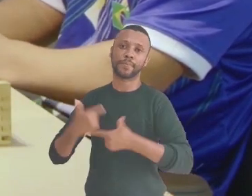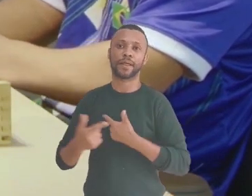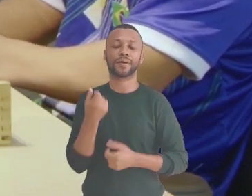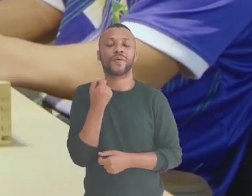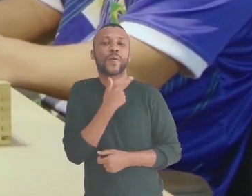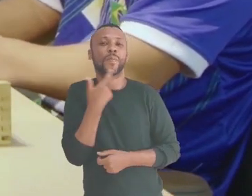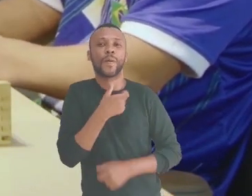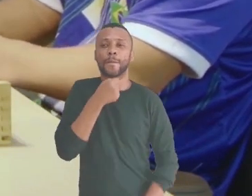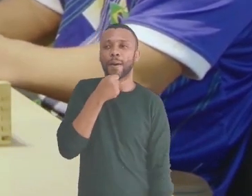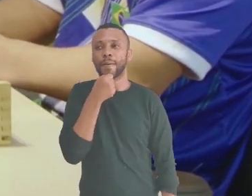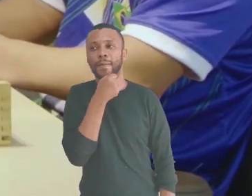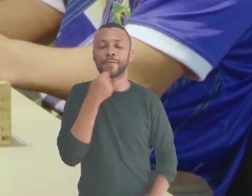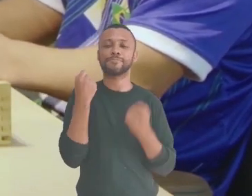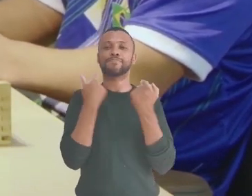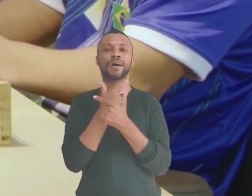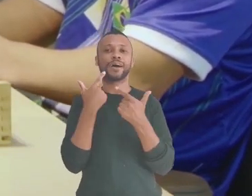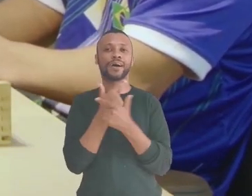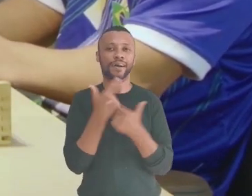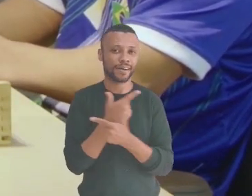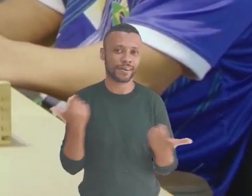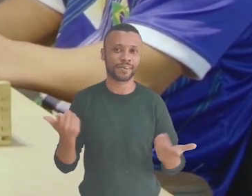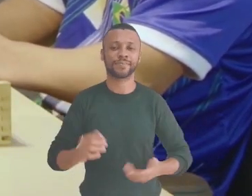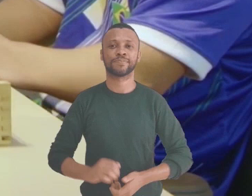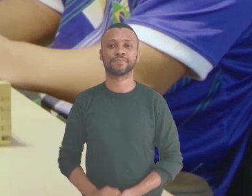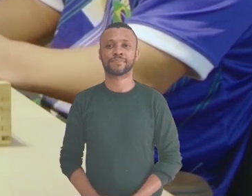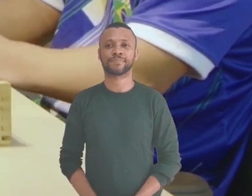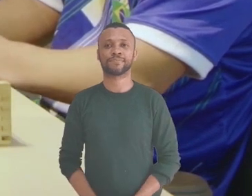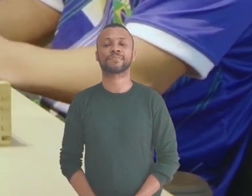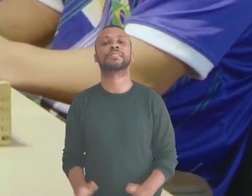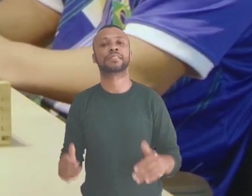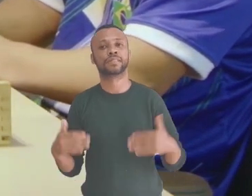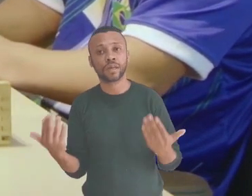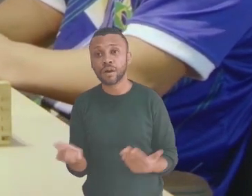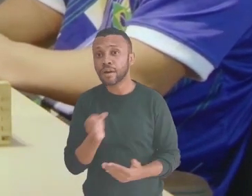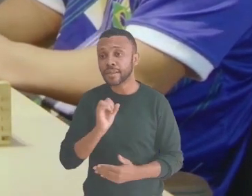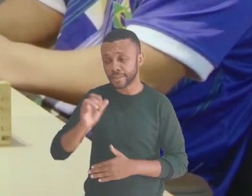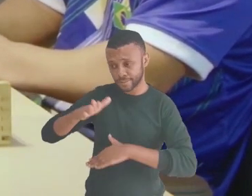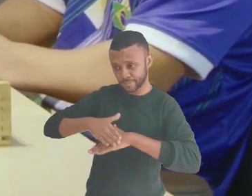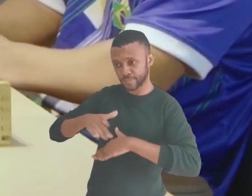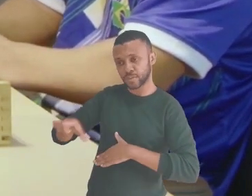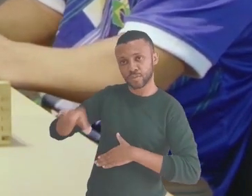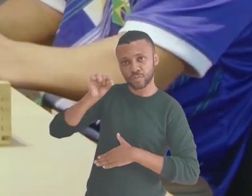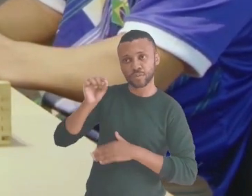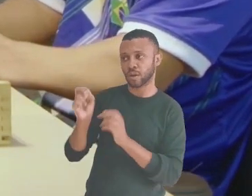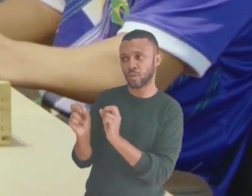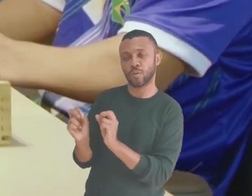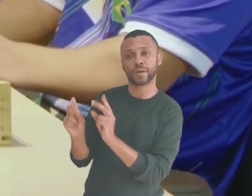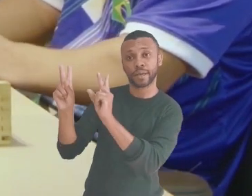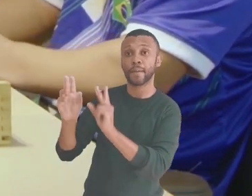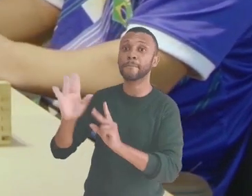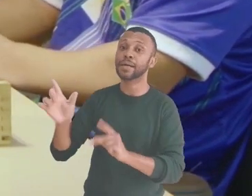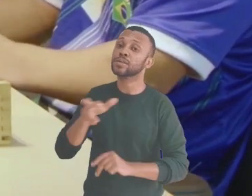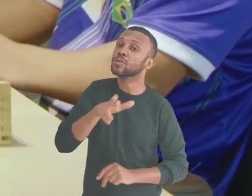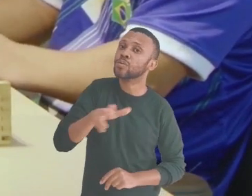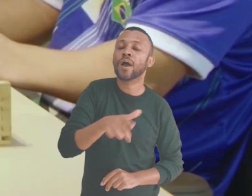E era até bastante bem engraçado. Tá? Então, se é uma opção da pessoa, sim. Agora, não é uma opção de todas as